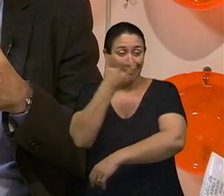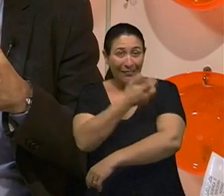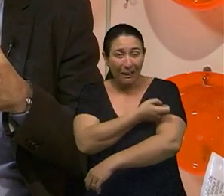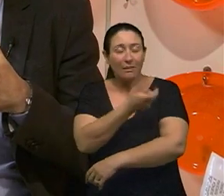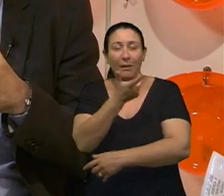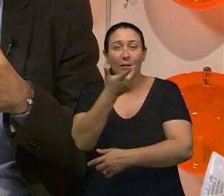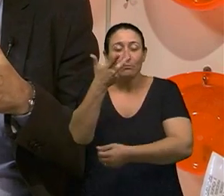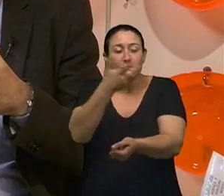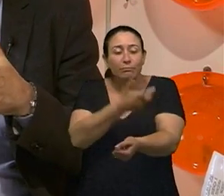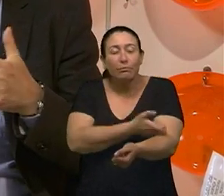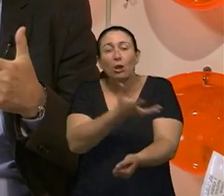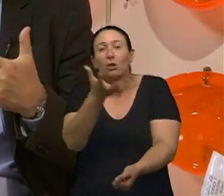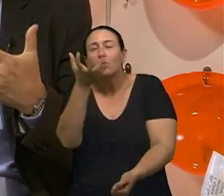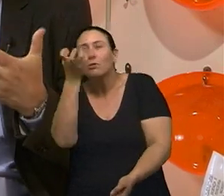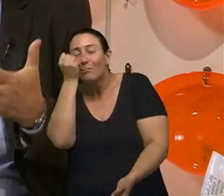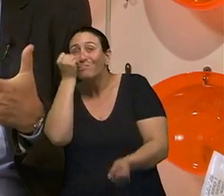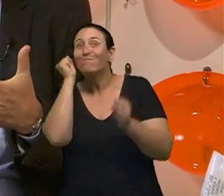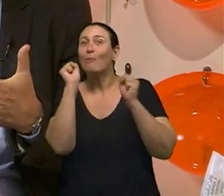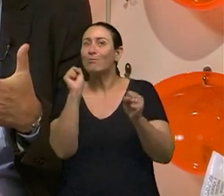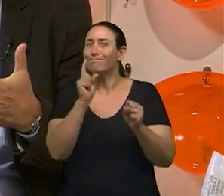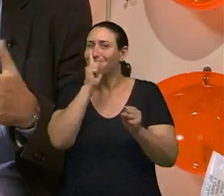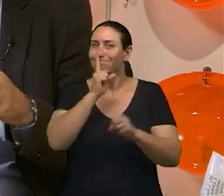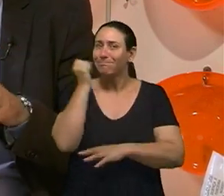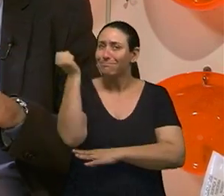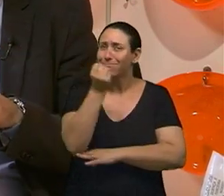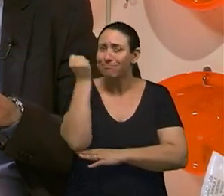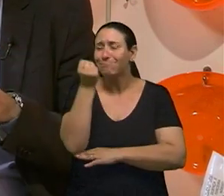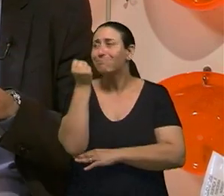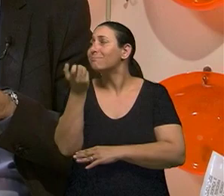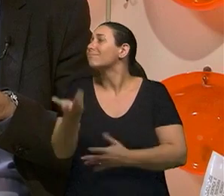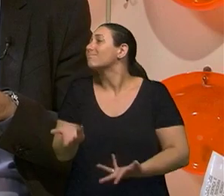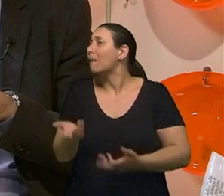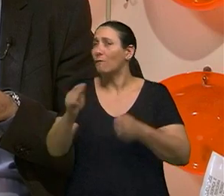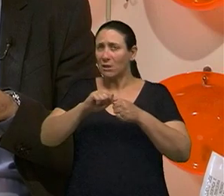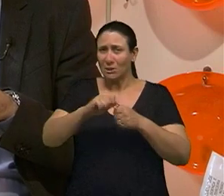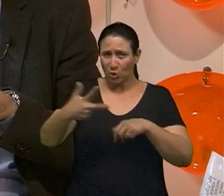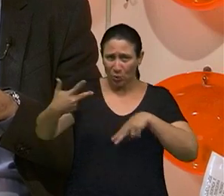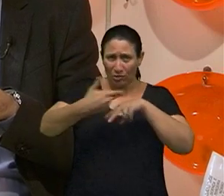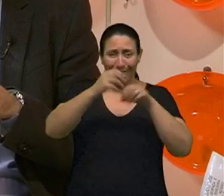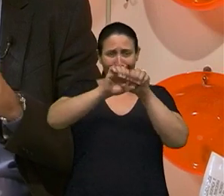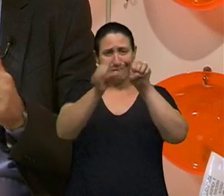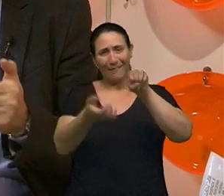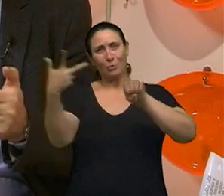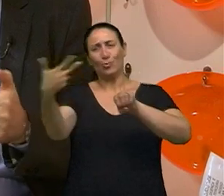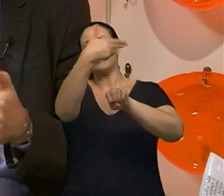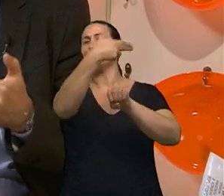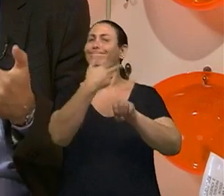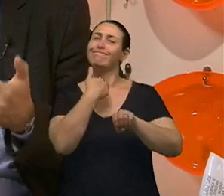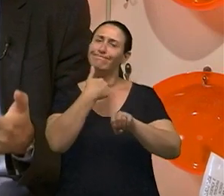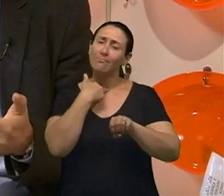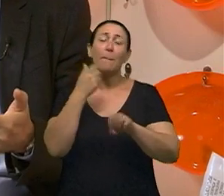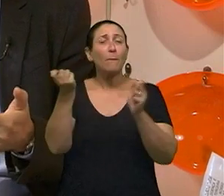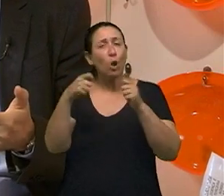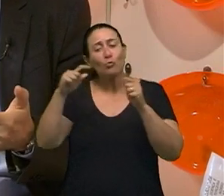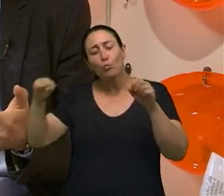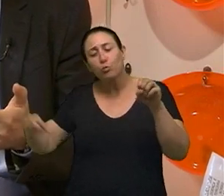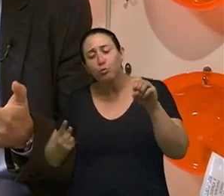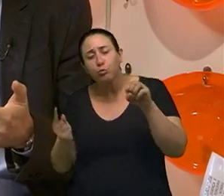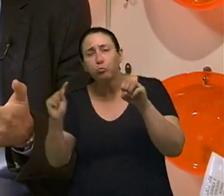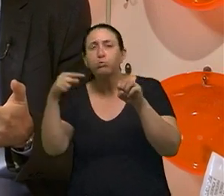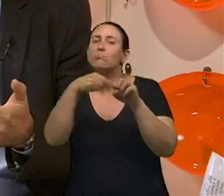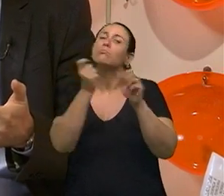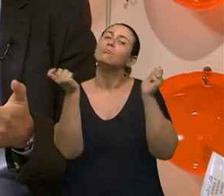uma cirurgia de grande porte teria um risco maior nós podemos reduzir muito o risco e também acelerar o tempo de